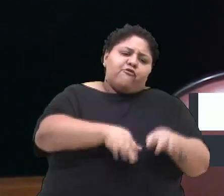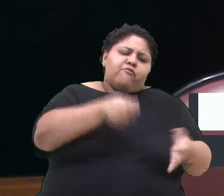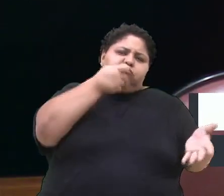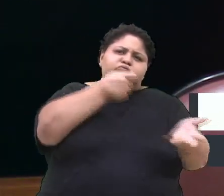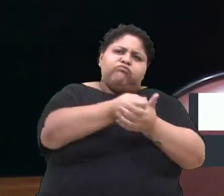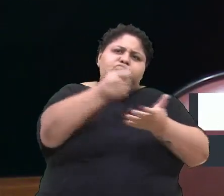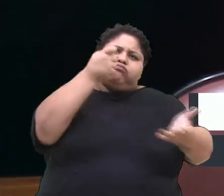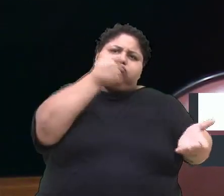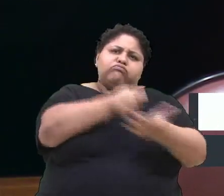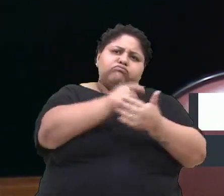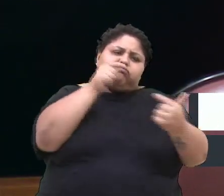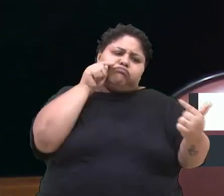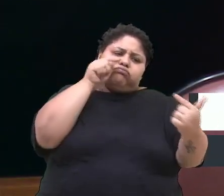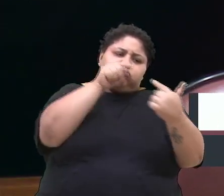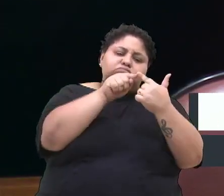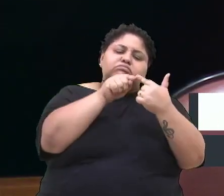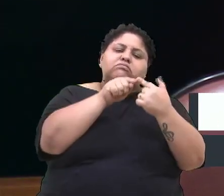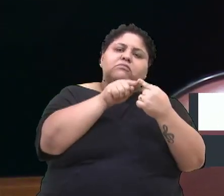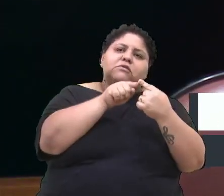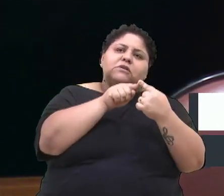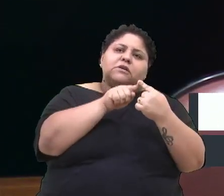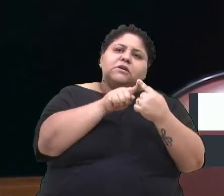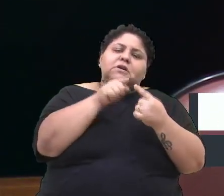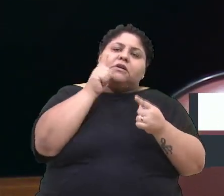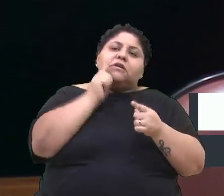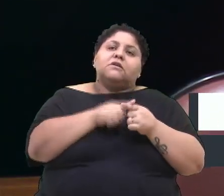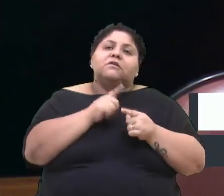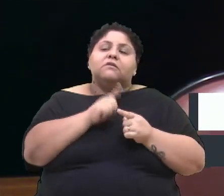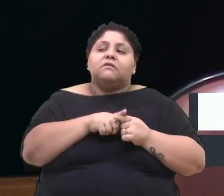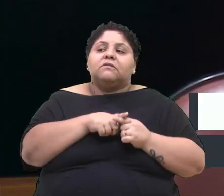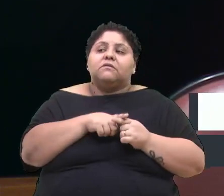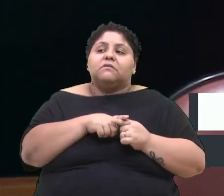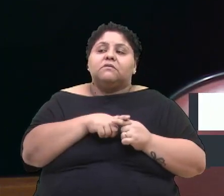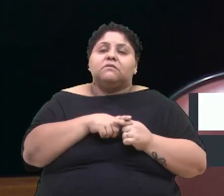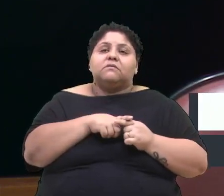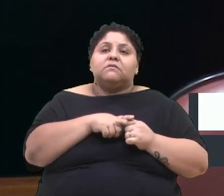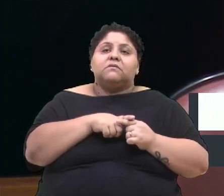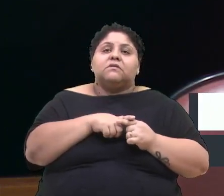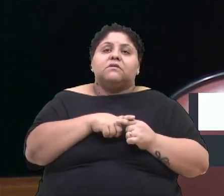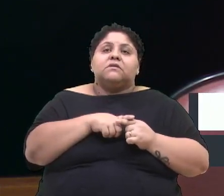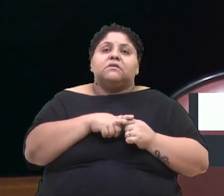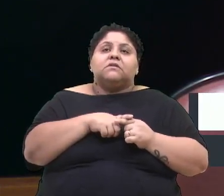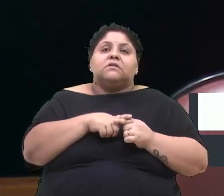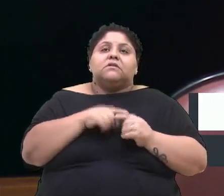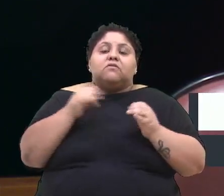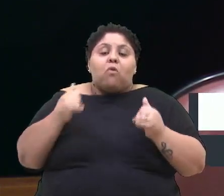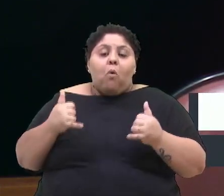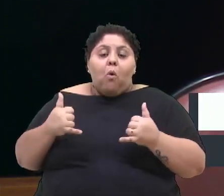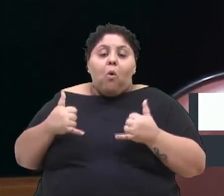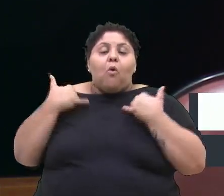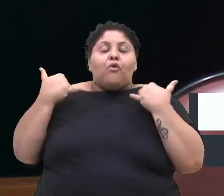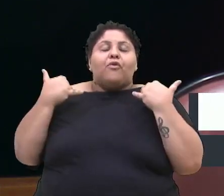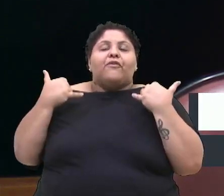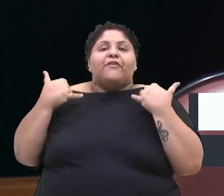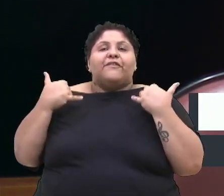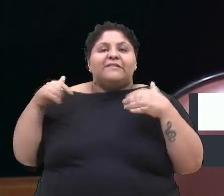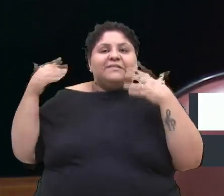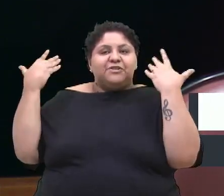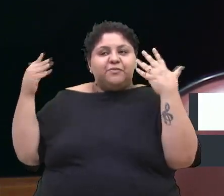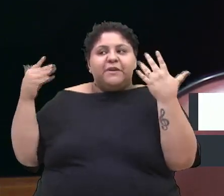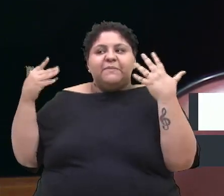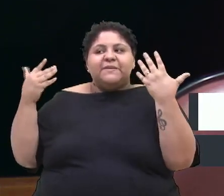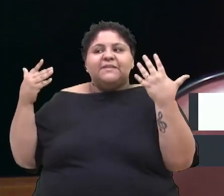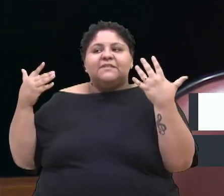seus ideais, é um motivo de se vangloriar, de se orgulhar e de parabenizar.